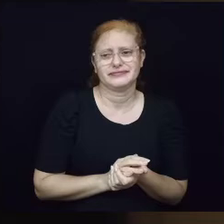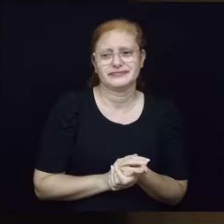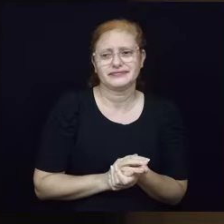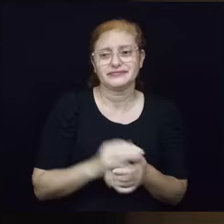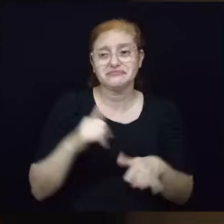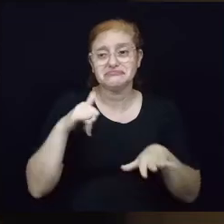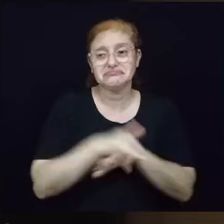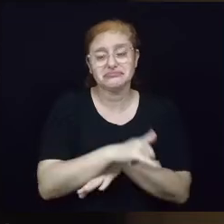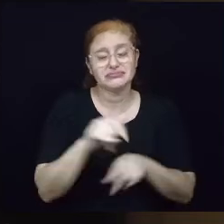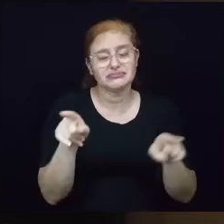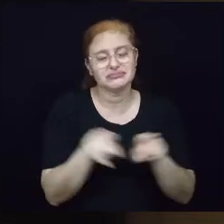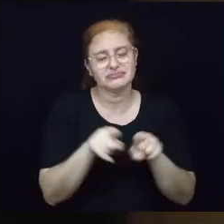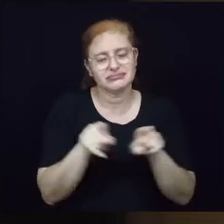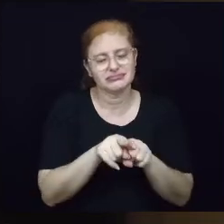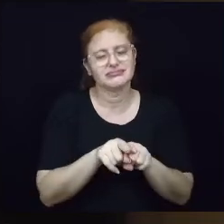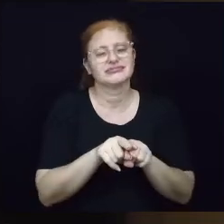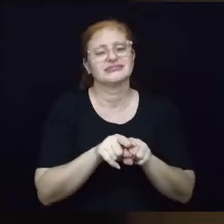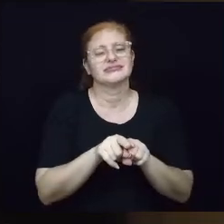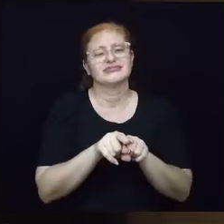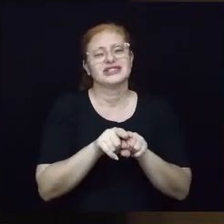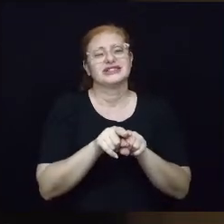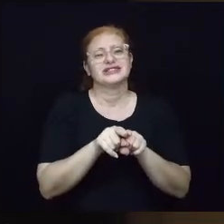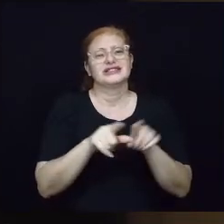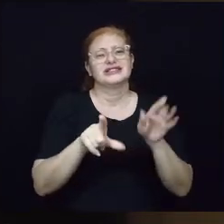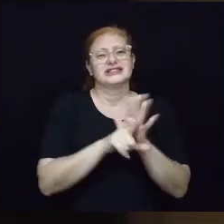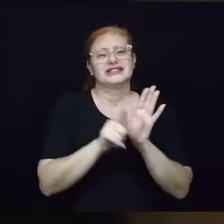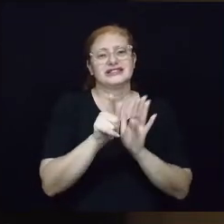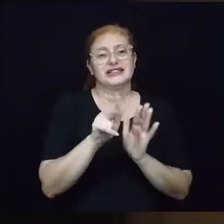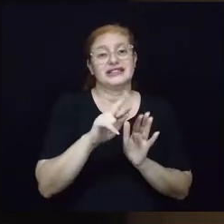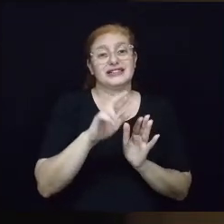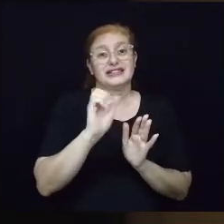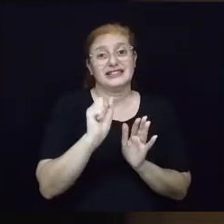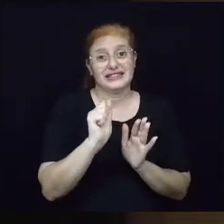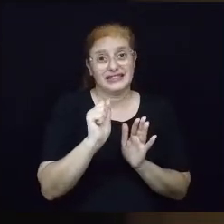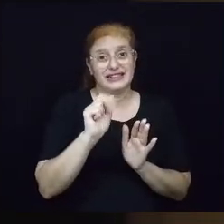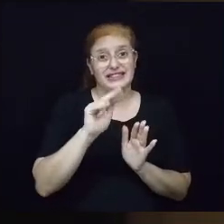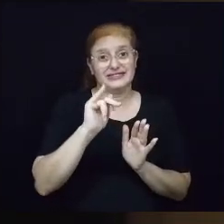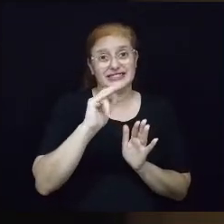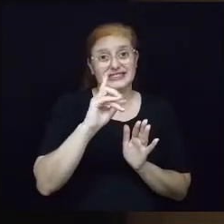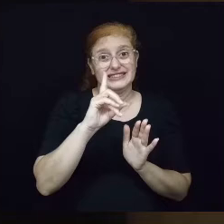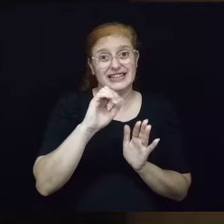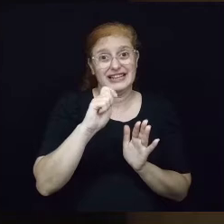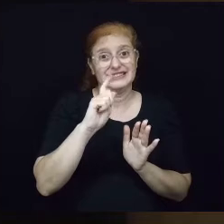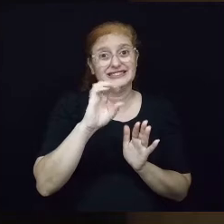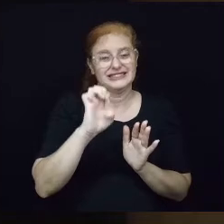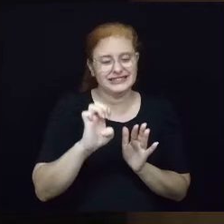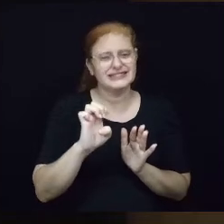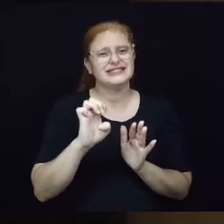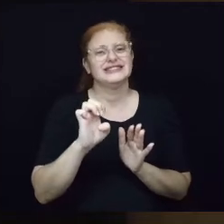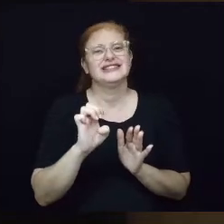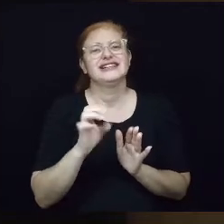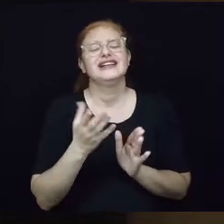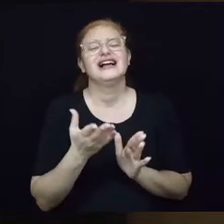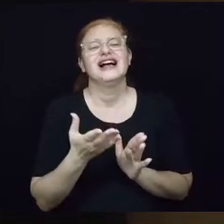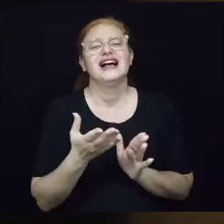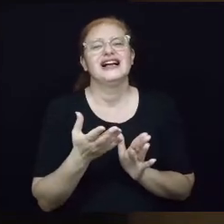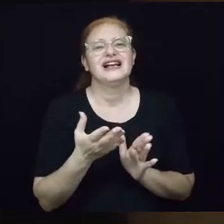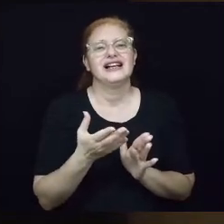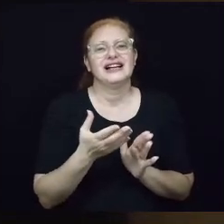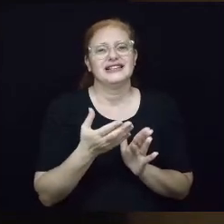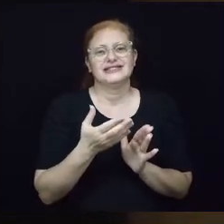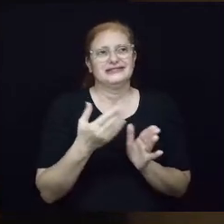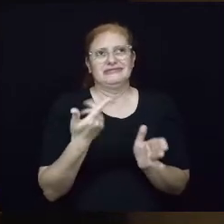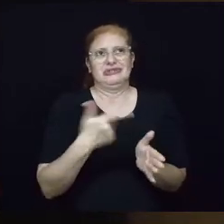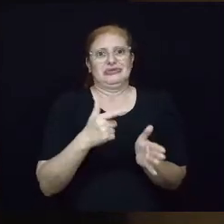E acontece também que a lei da gravidade, ela não perdoa, assim, ela é uma lei que não